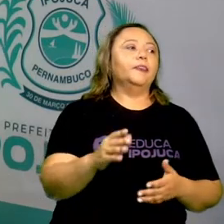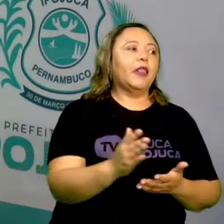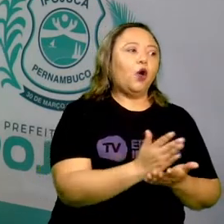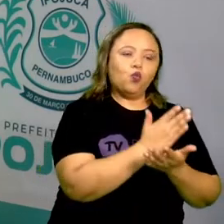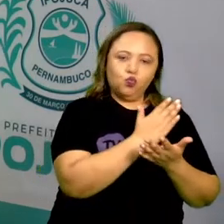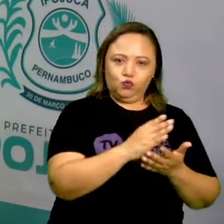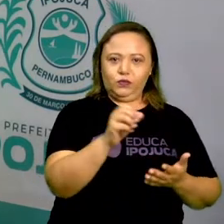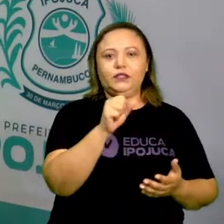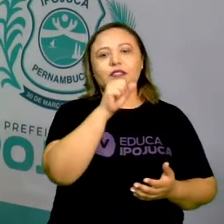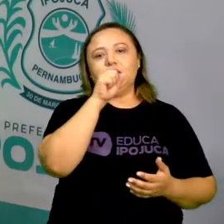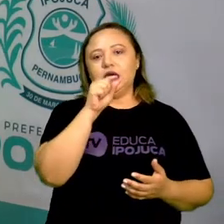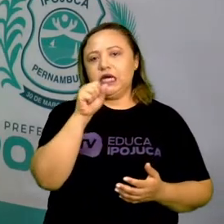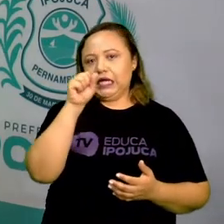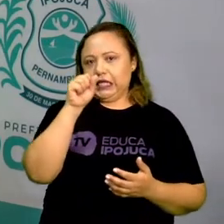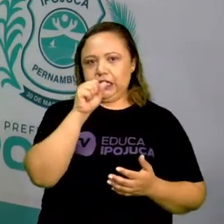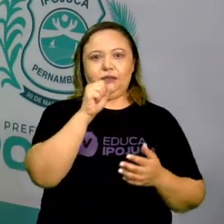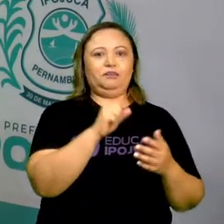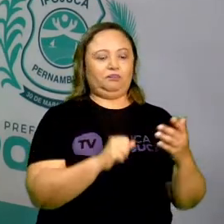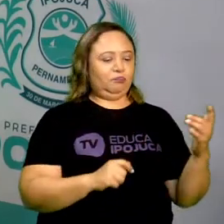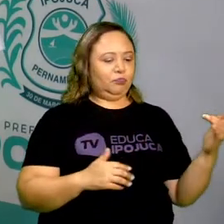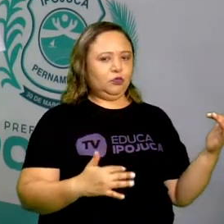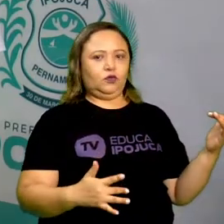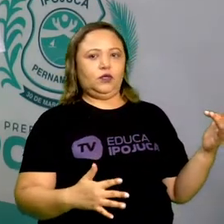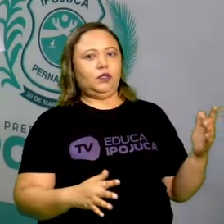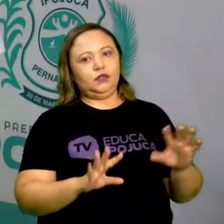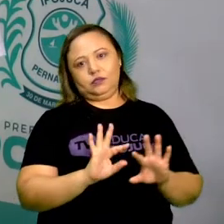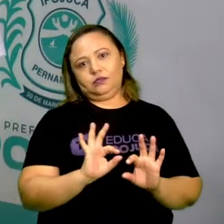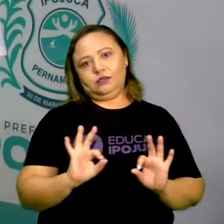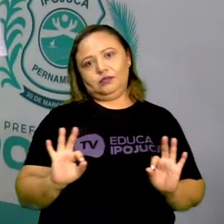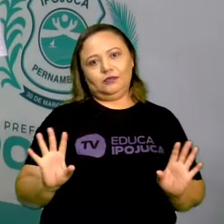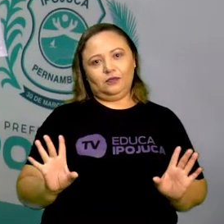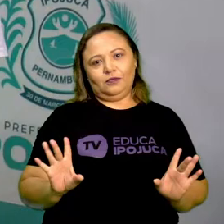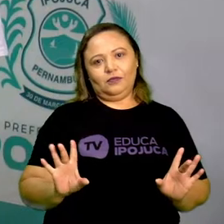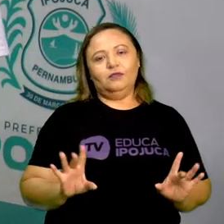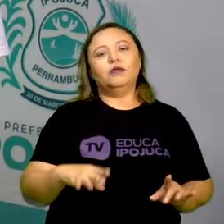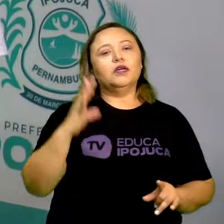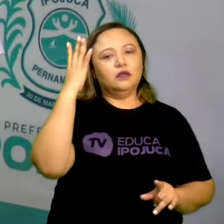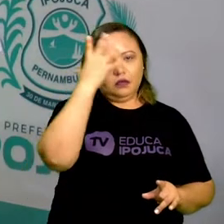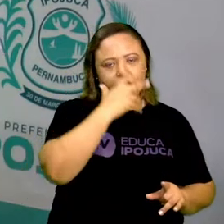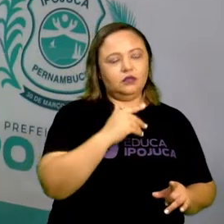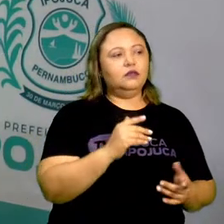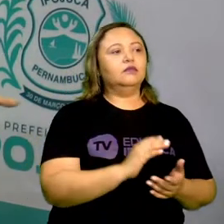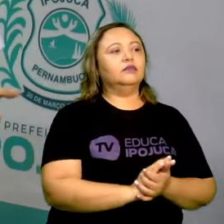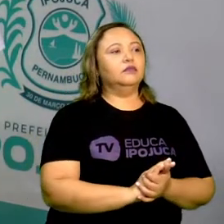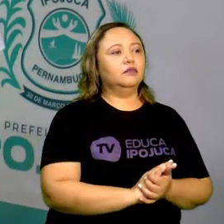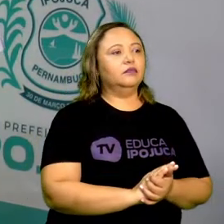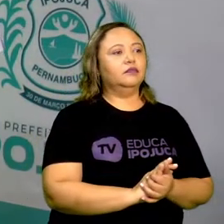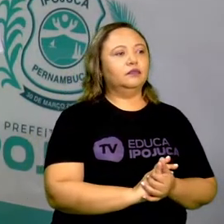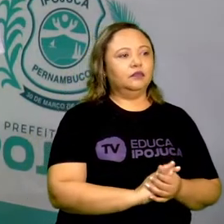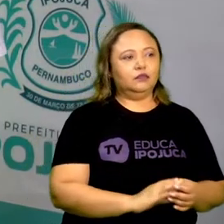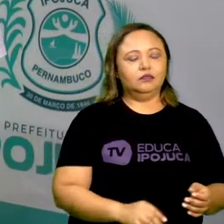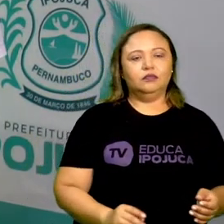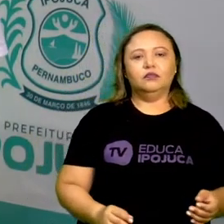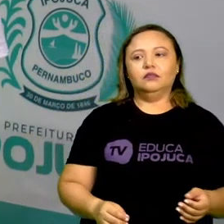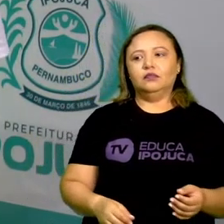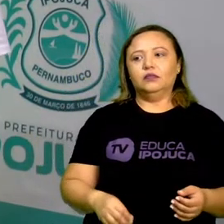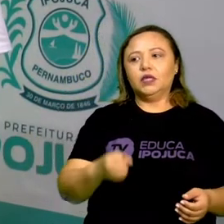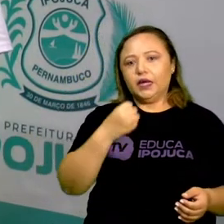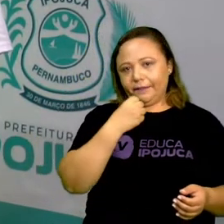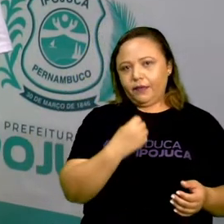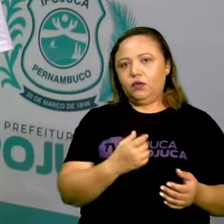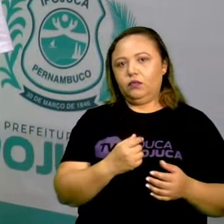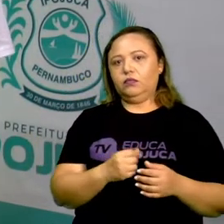E muitas crianças também gostam de tocar violão, né, isso? E isso é muito